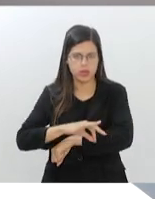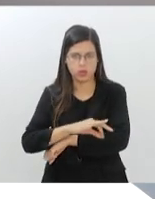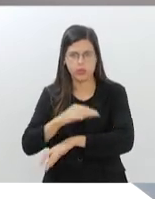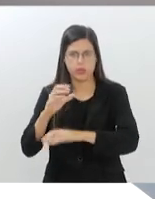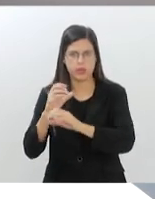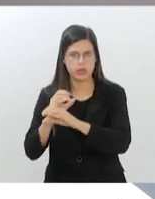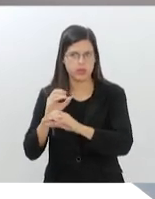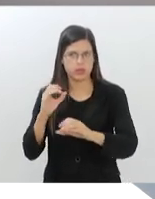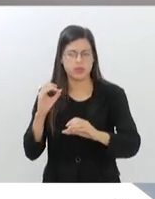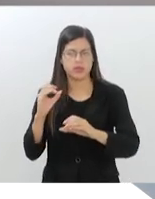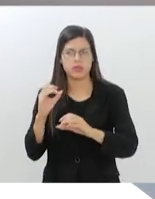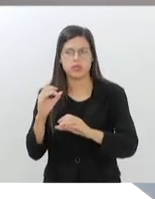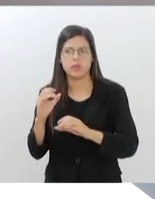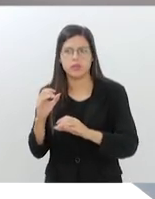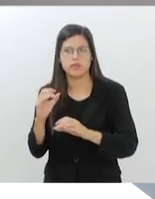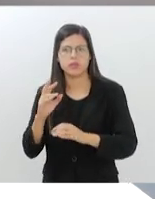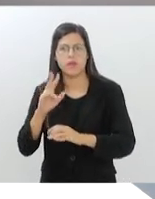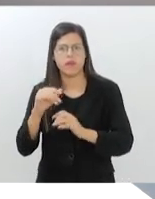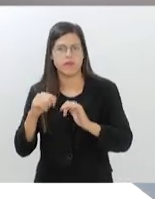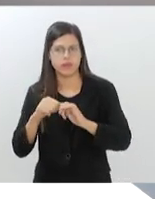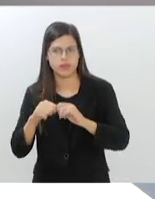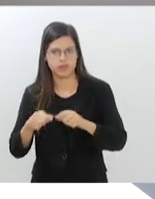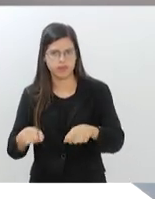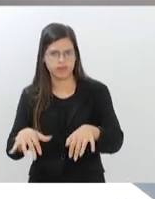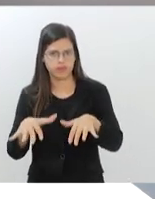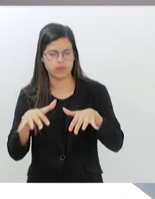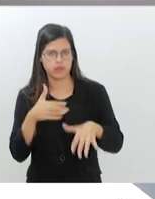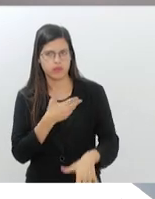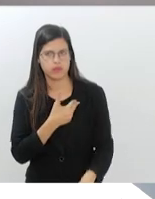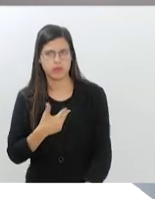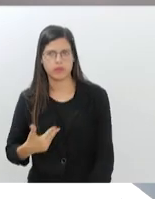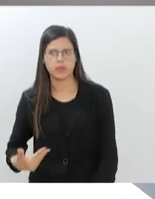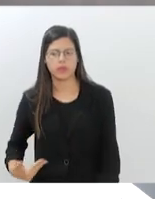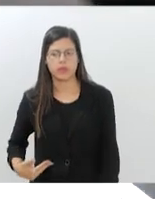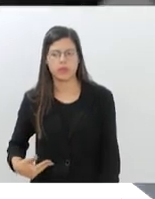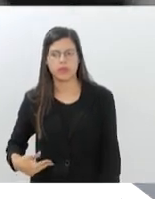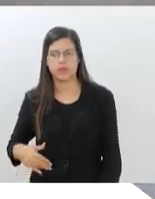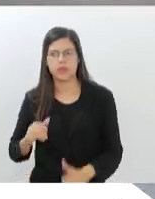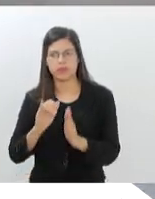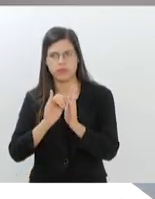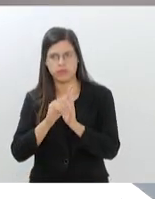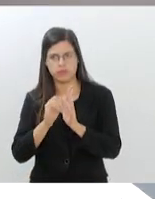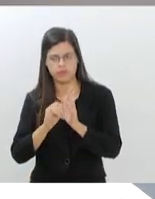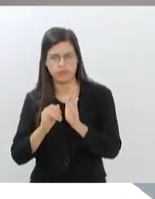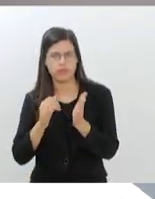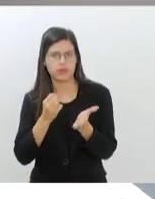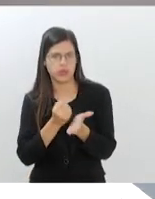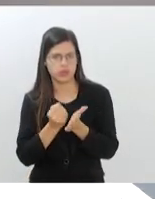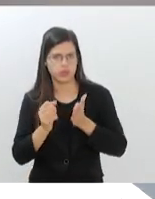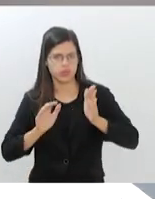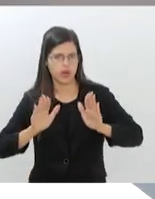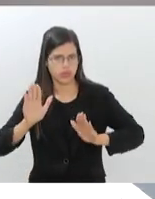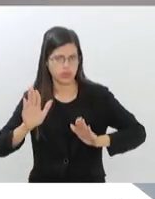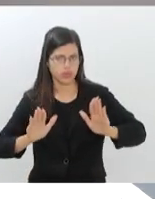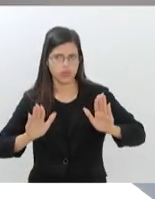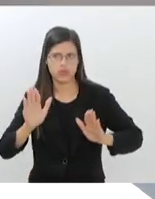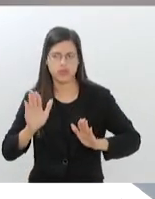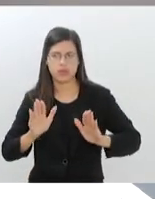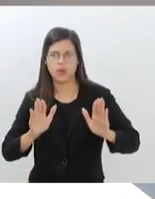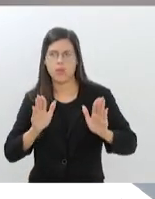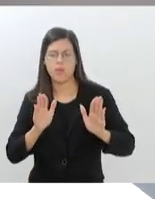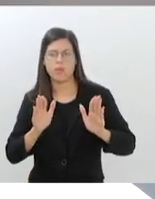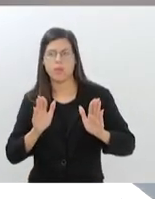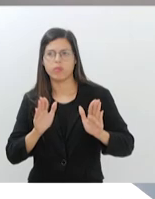engenharia que vai fazer uma audiência pública de um edital de licitação para contratar